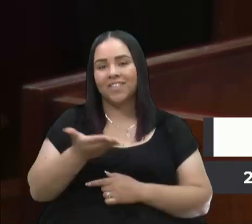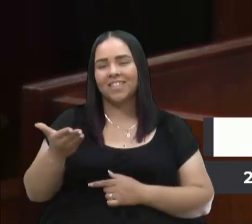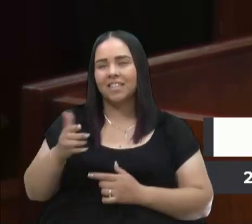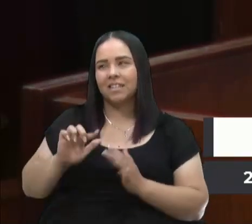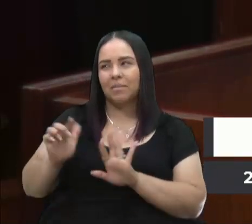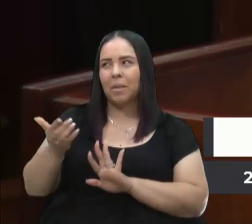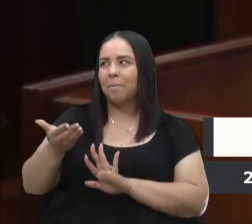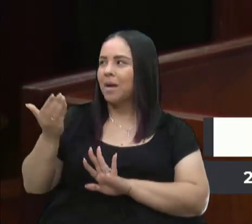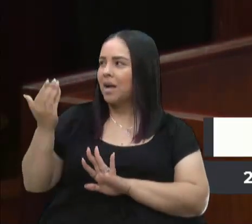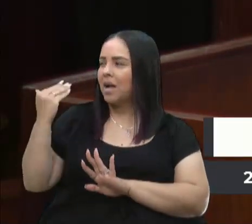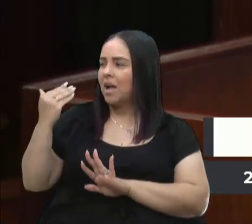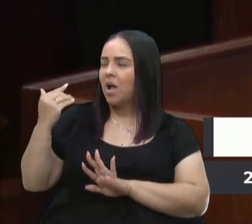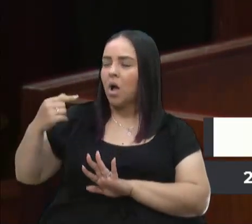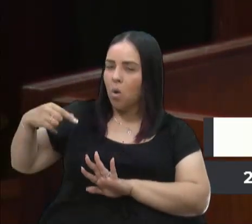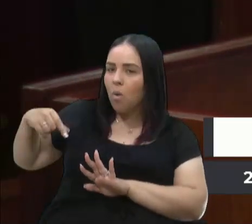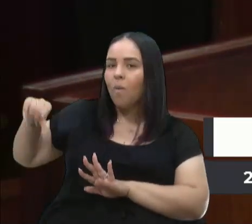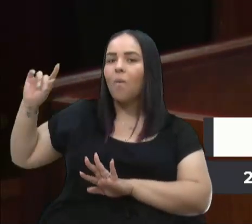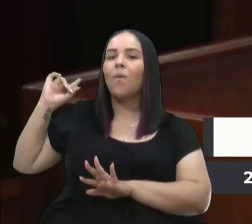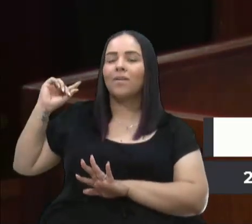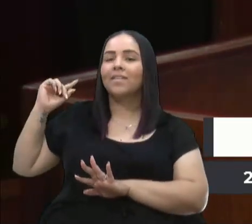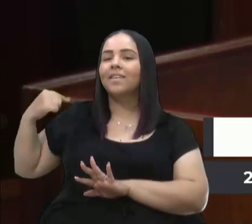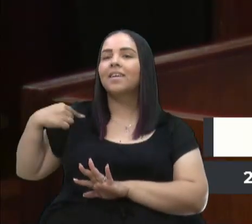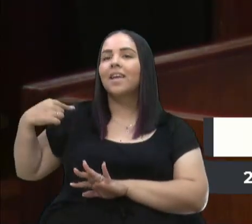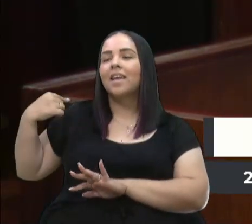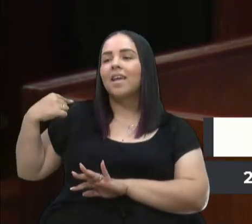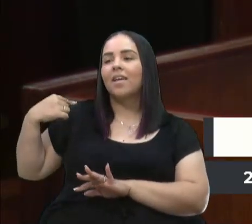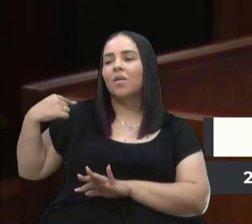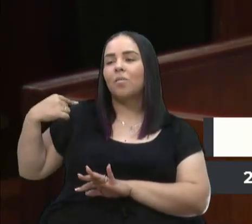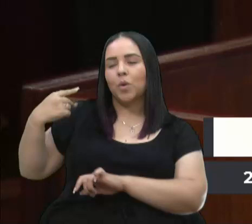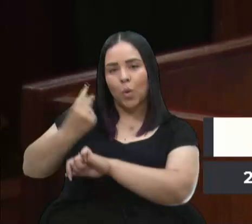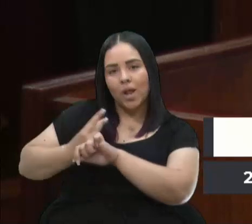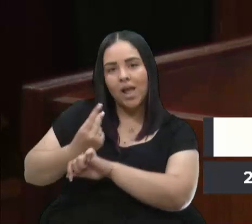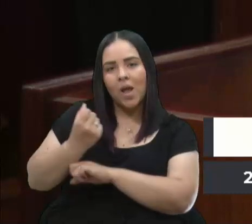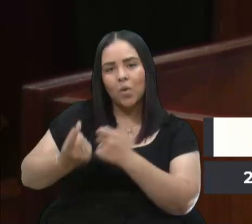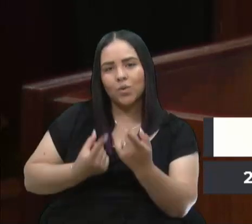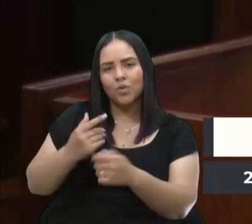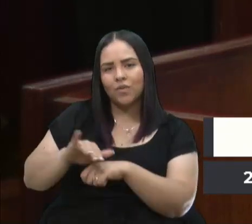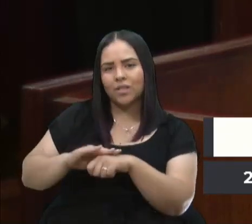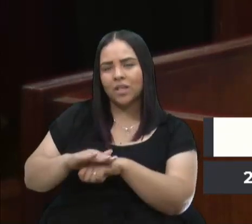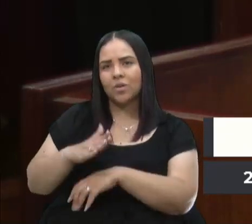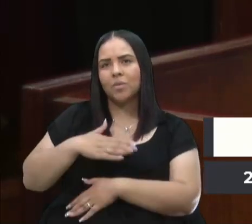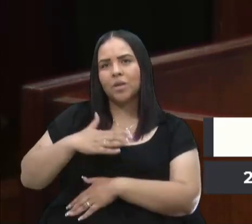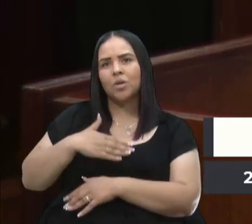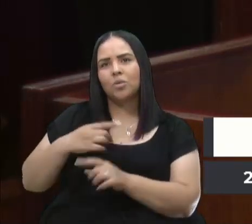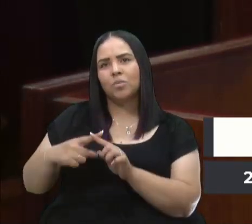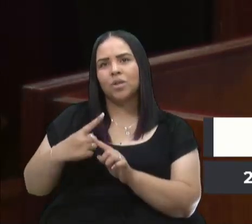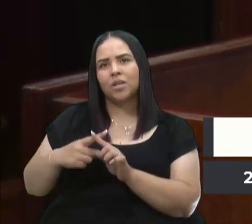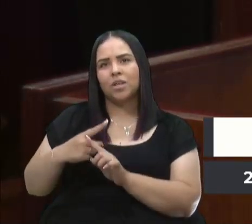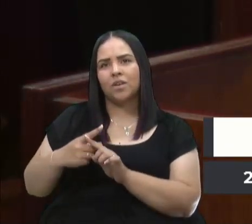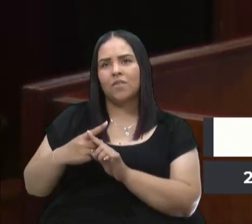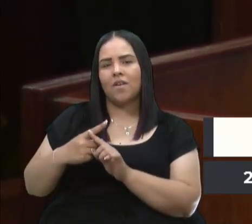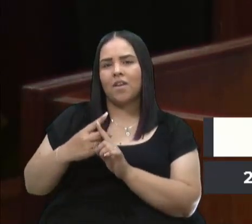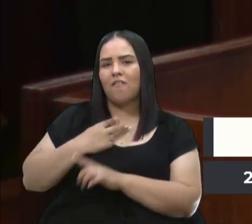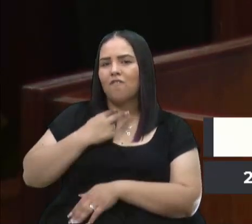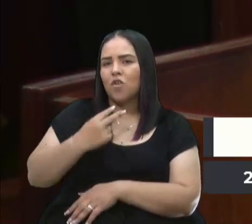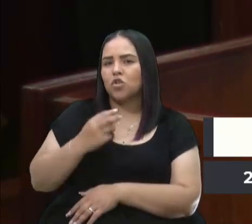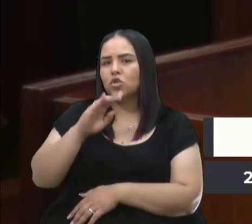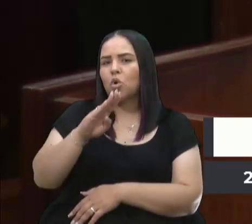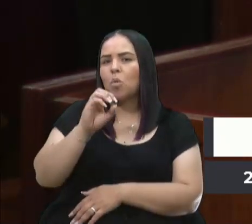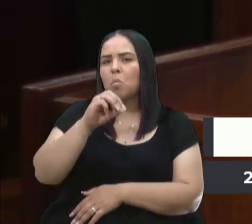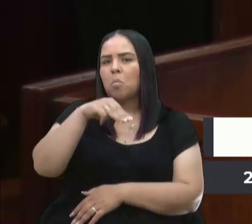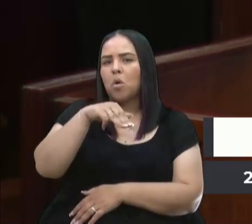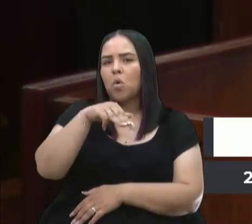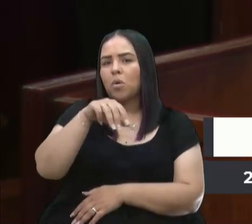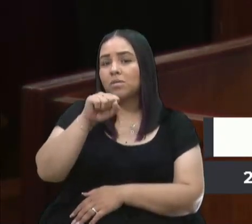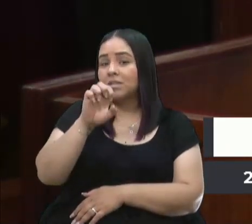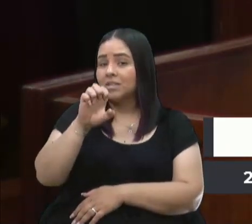ainda, quando eu fui procurada por alguns servidores, que queriam falar comigo porque eu era a voz do bom senso. Fiquei muito